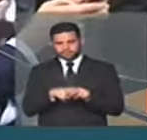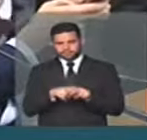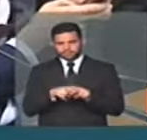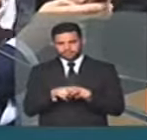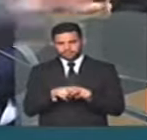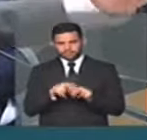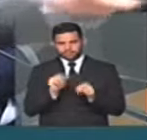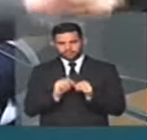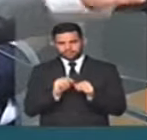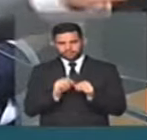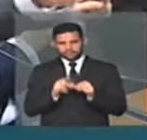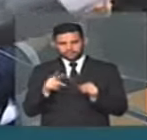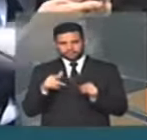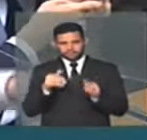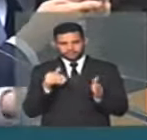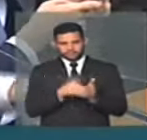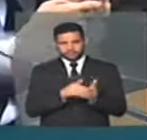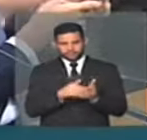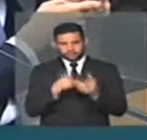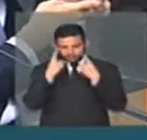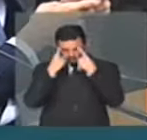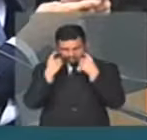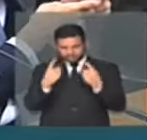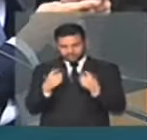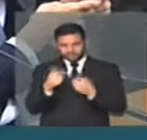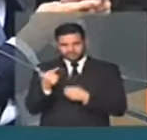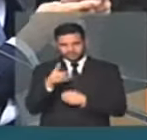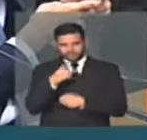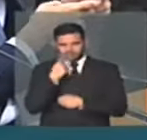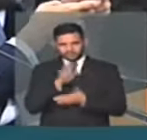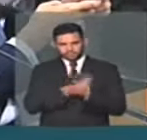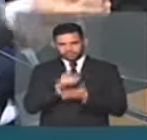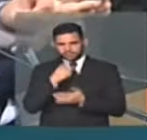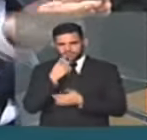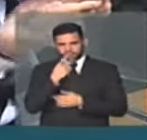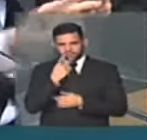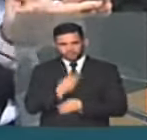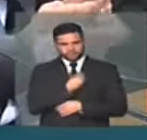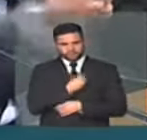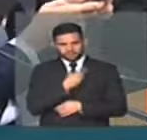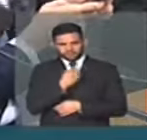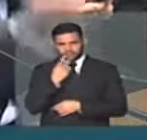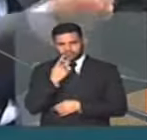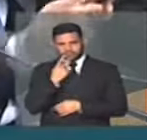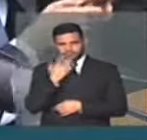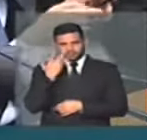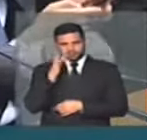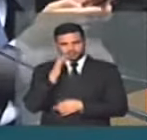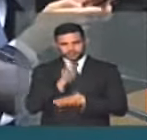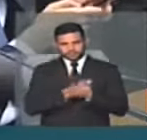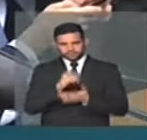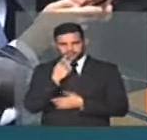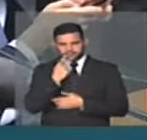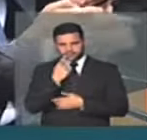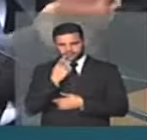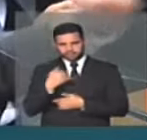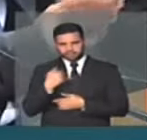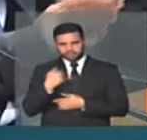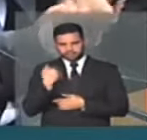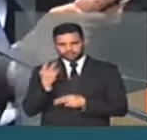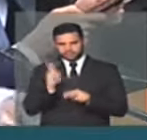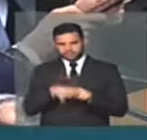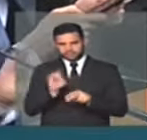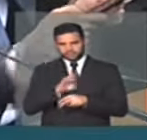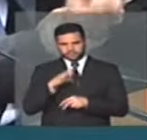penal fosse dar fim e cabo à violência. Nenhum parlamentar que está aqui a favor saiu da sua boca dizer que a